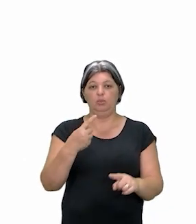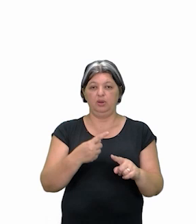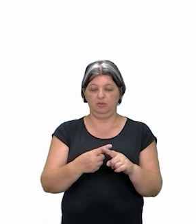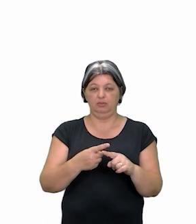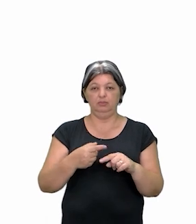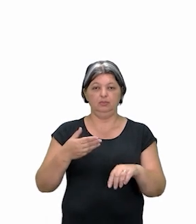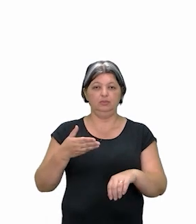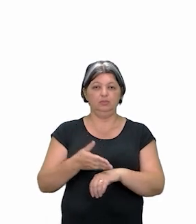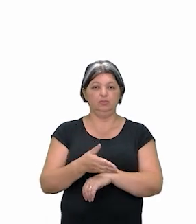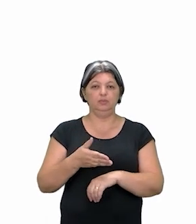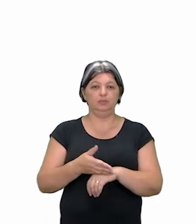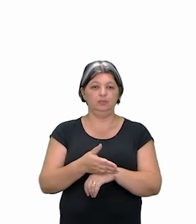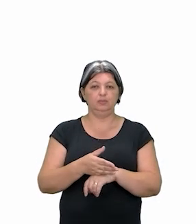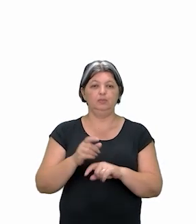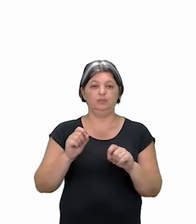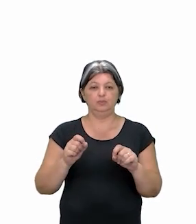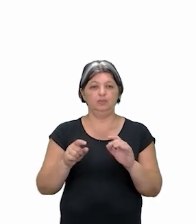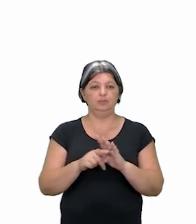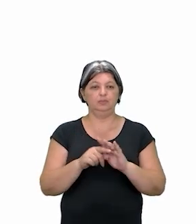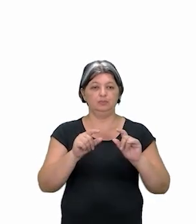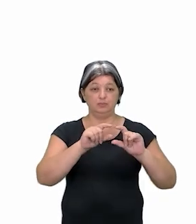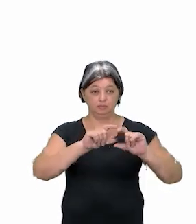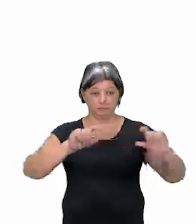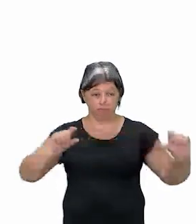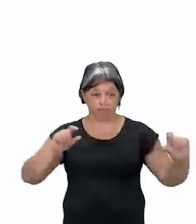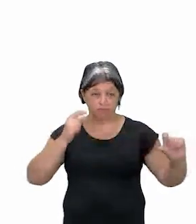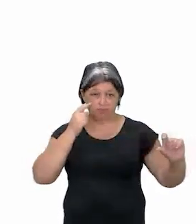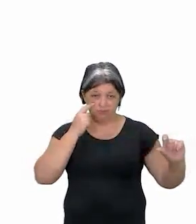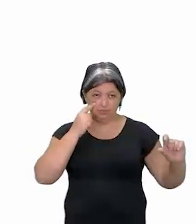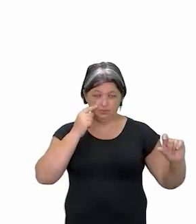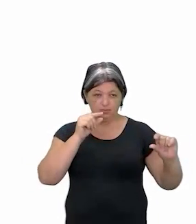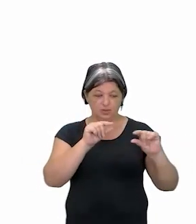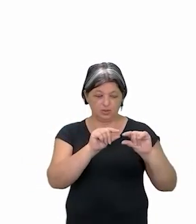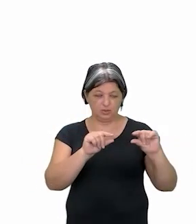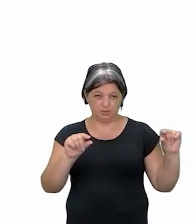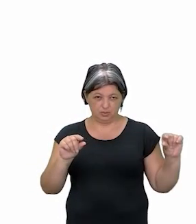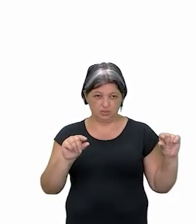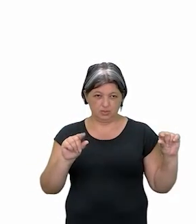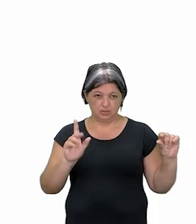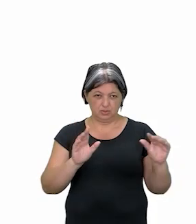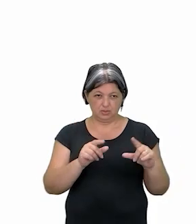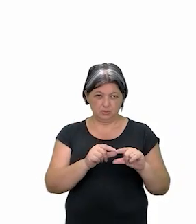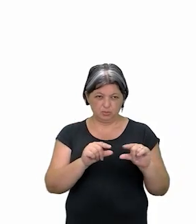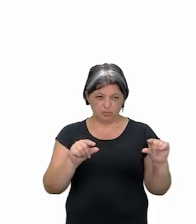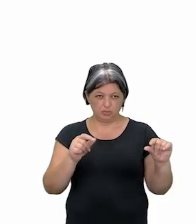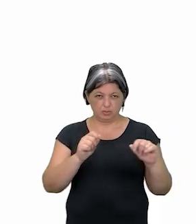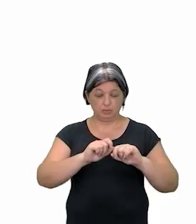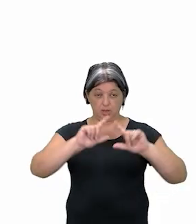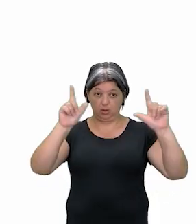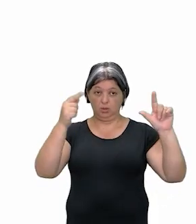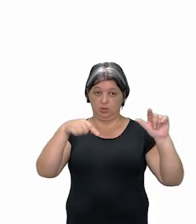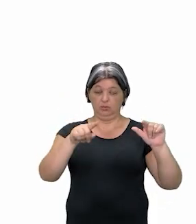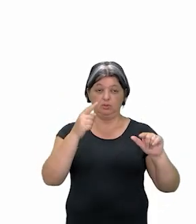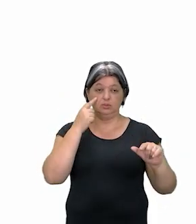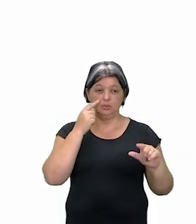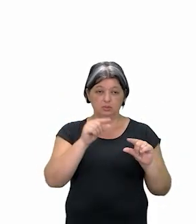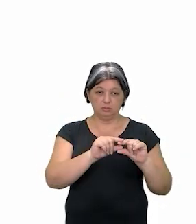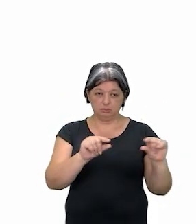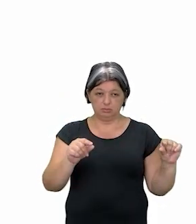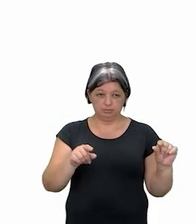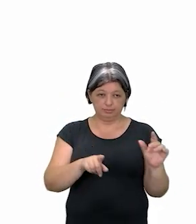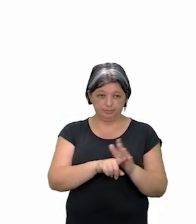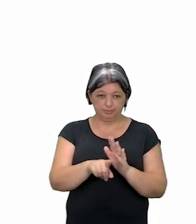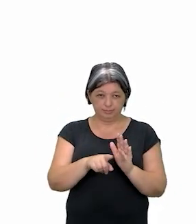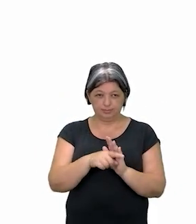acessado a sede, vai aparecer essa janelinha que está lá em cima, um pouco, né, maior para vocês. Então, verifiquem